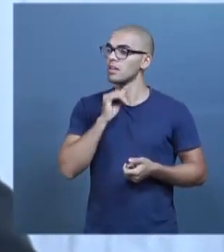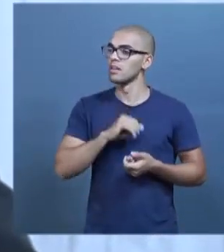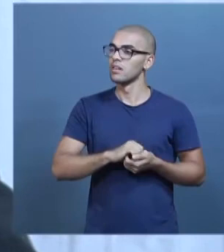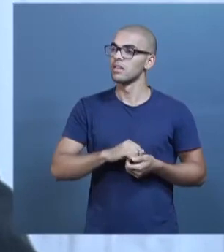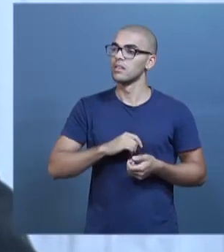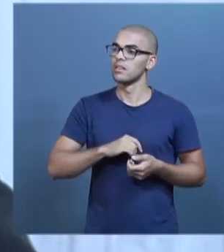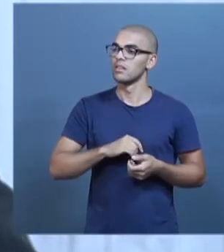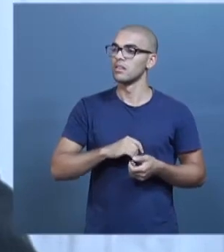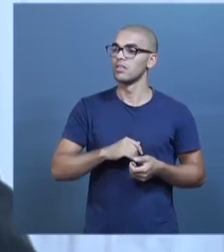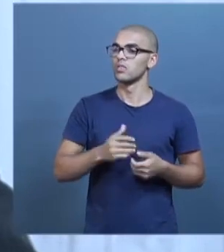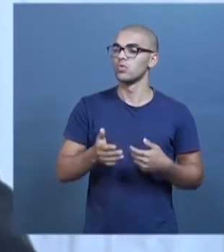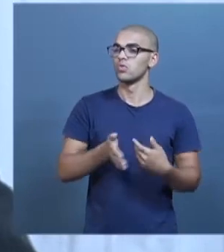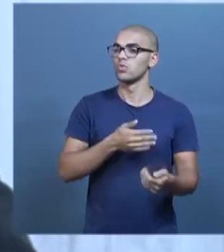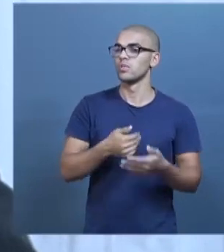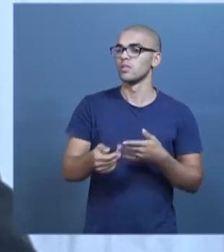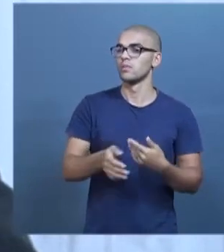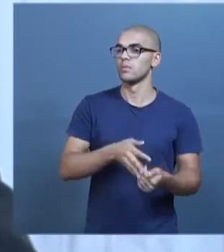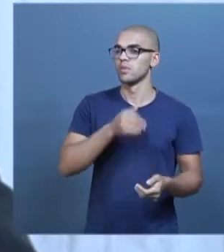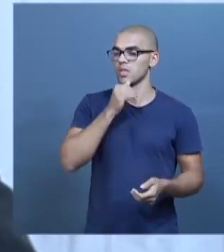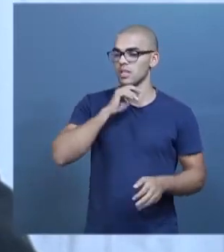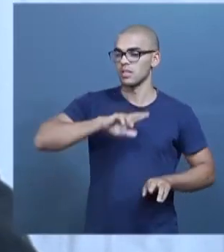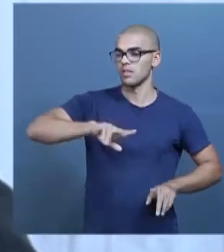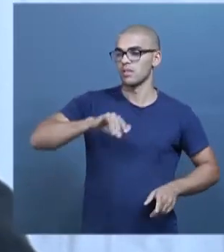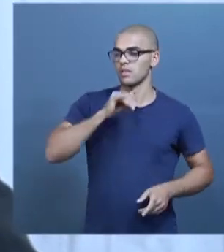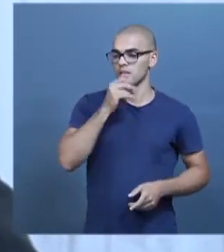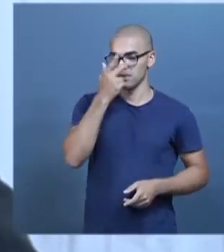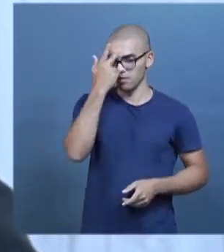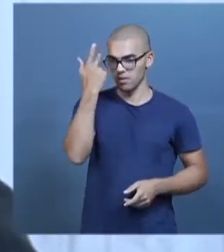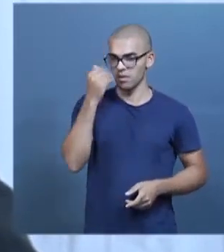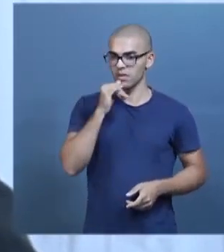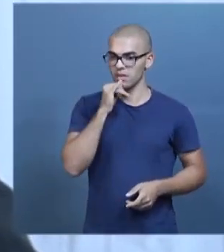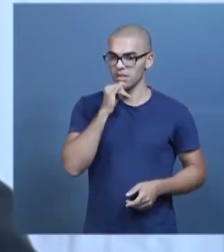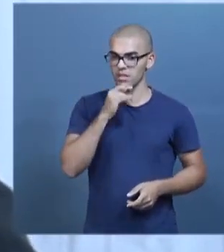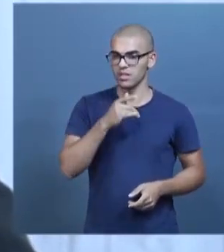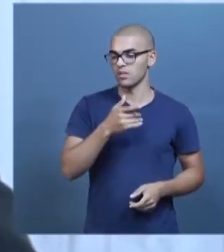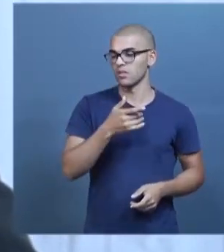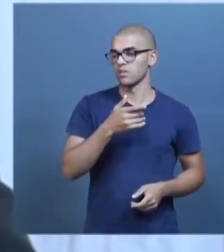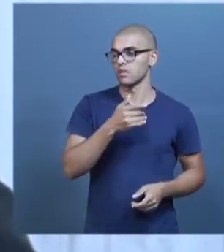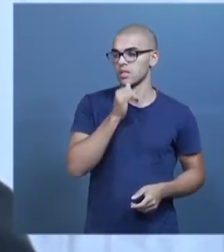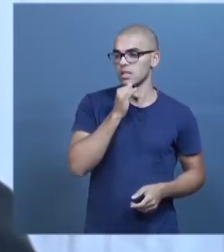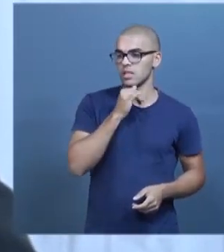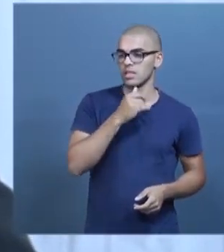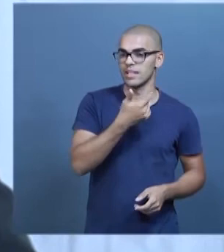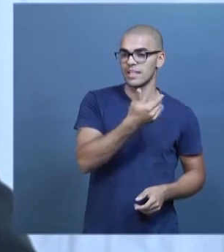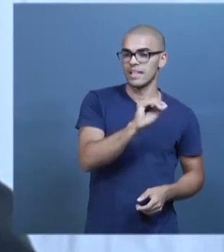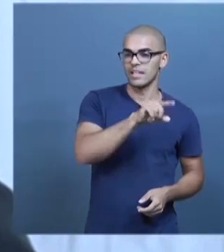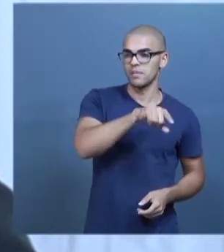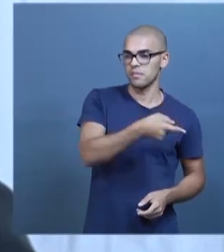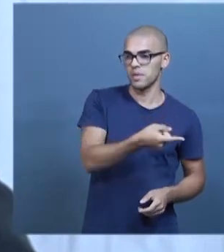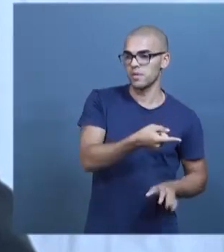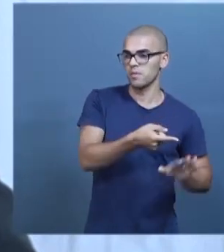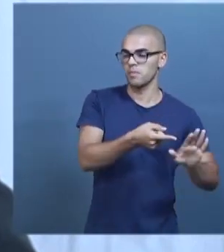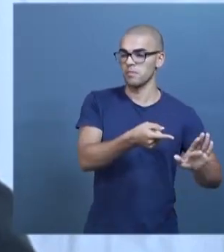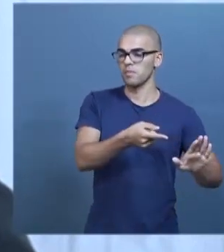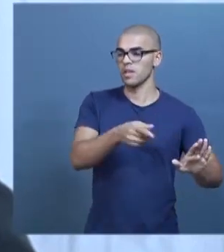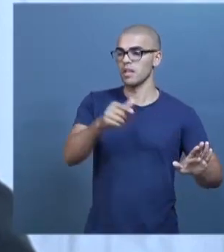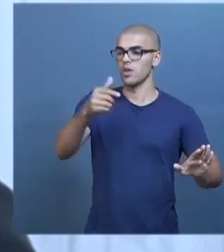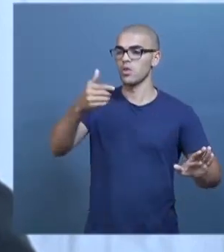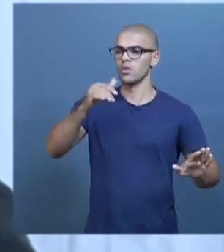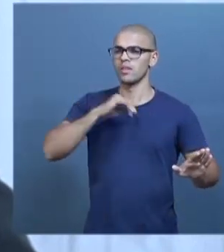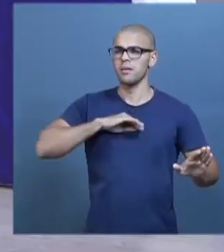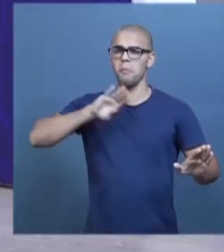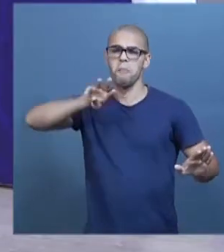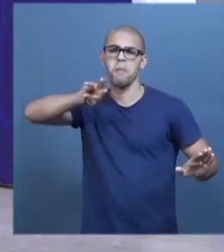quem ganha milhões daquele que ganha 10 mil reais, por exemplo. Então, os dois estão sujeitos à mesma alíquota